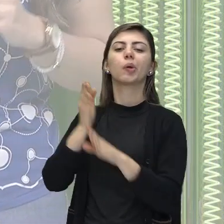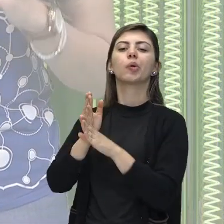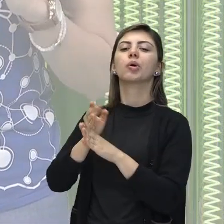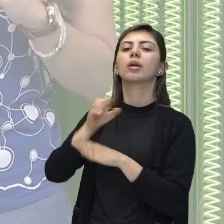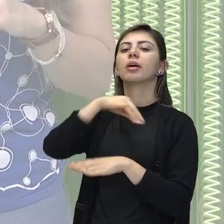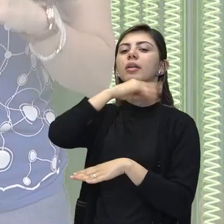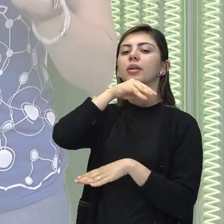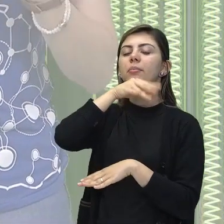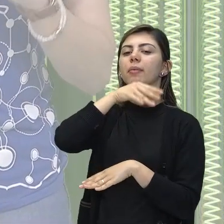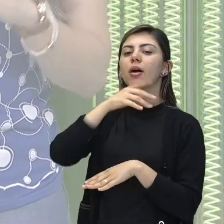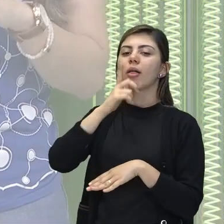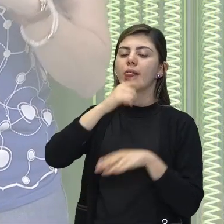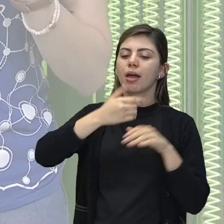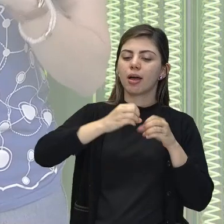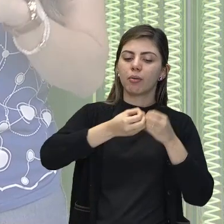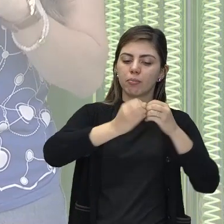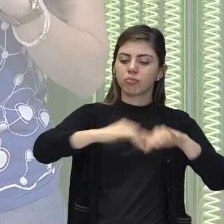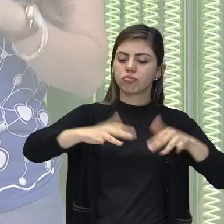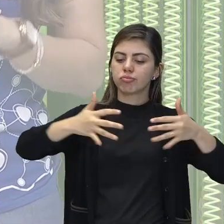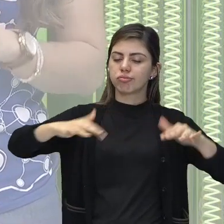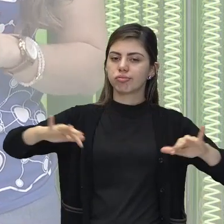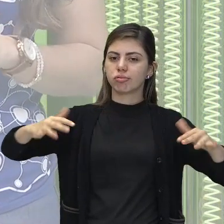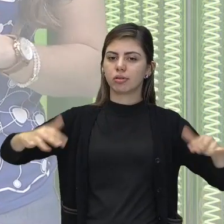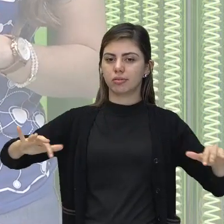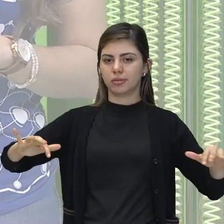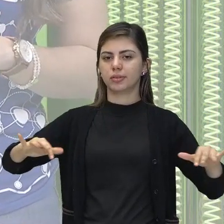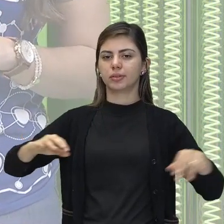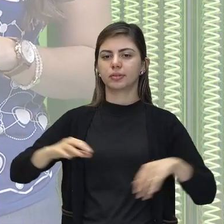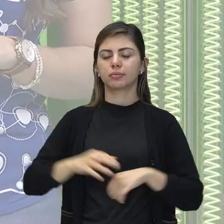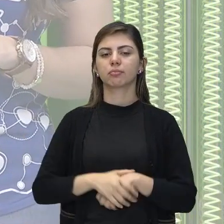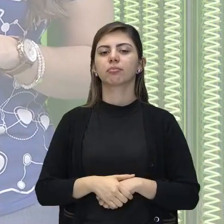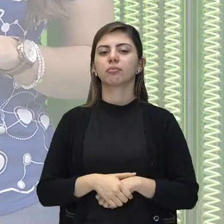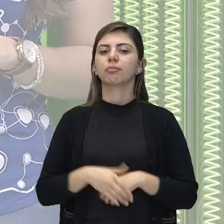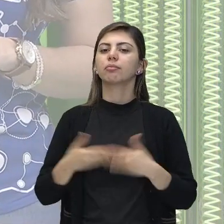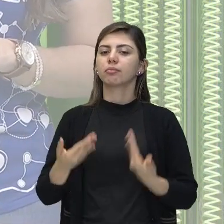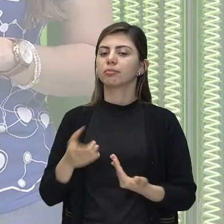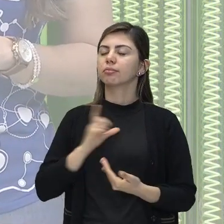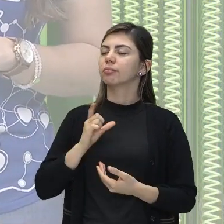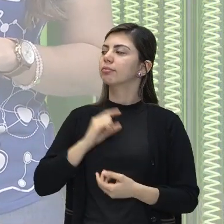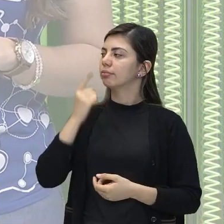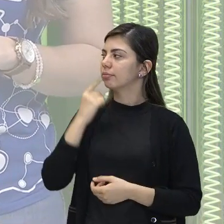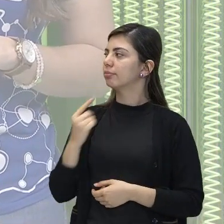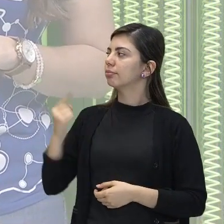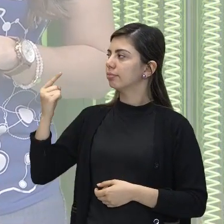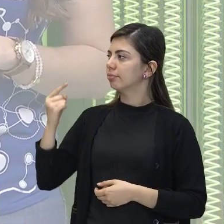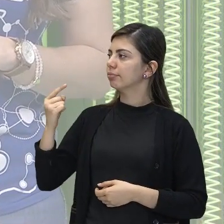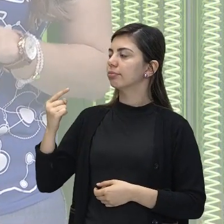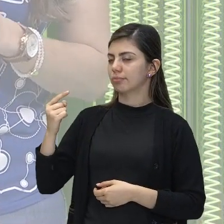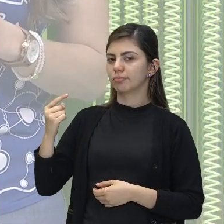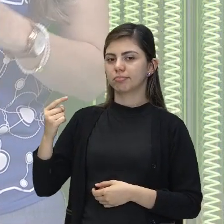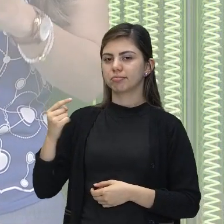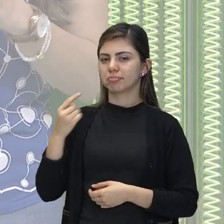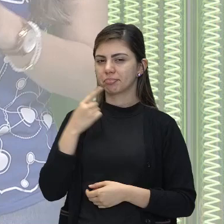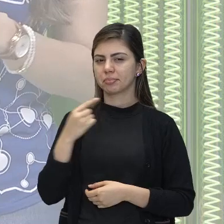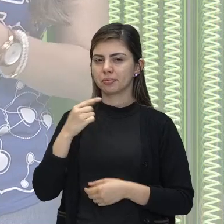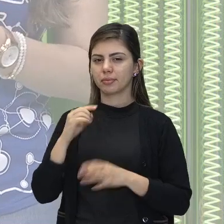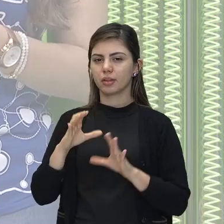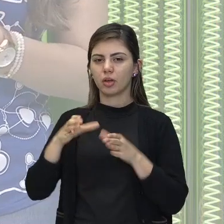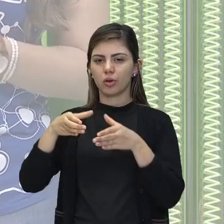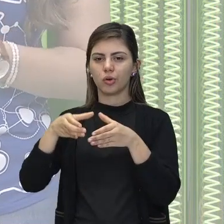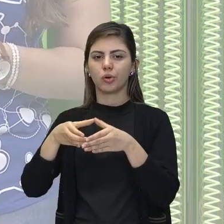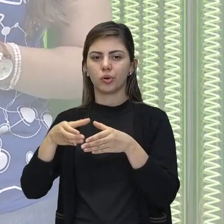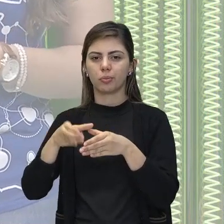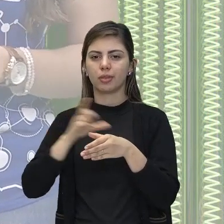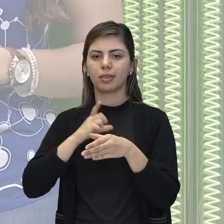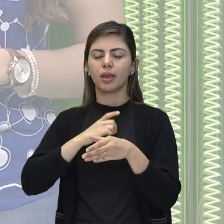certo? Então, ela fica ali boiando na água porque ela tem essa estrutura de pneumatóforo que é composta